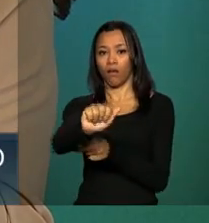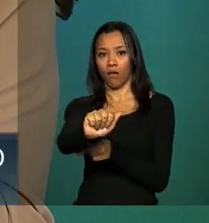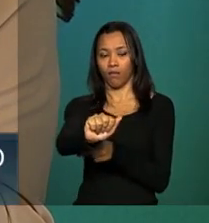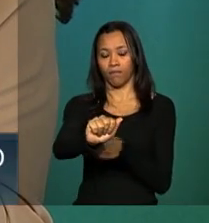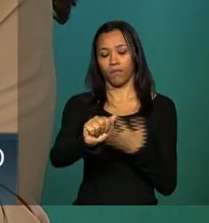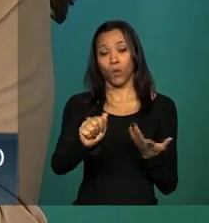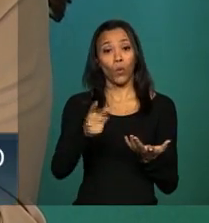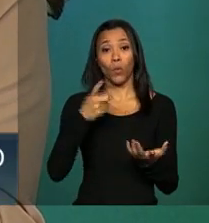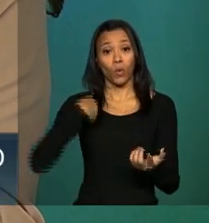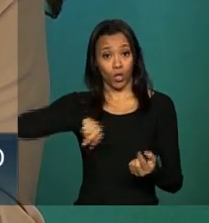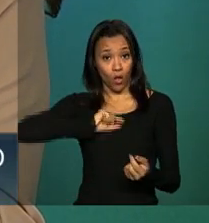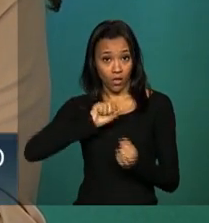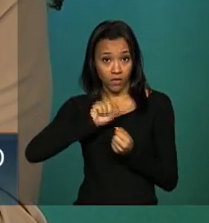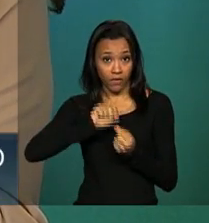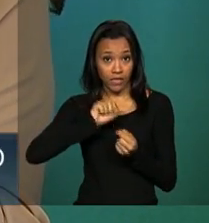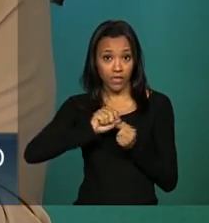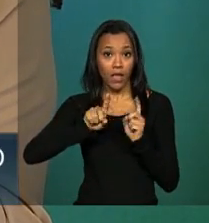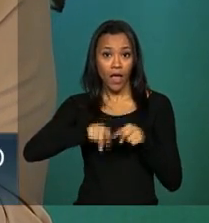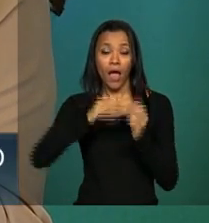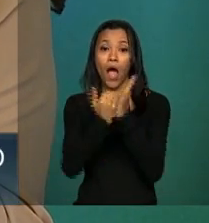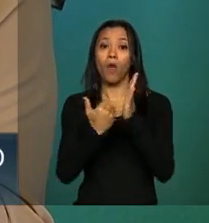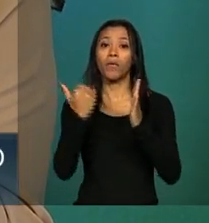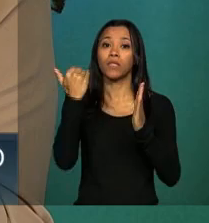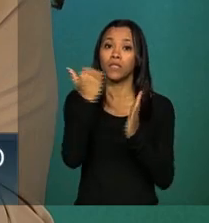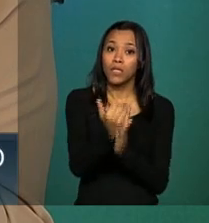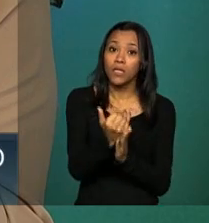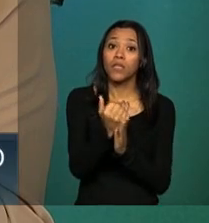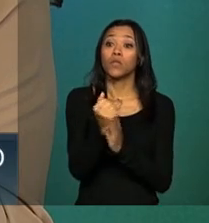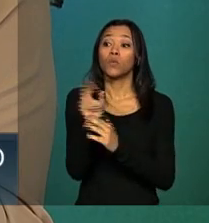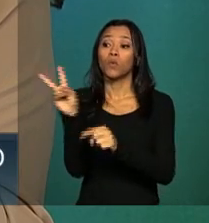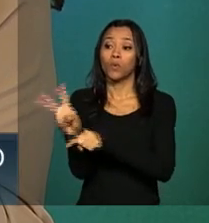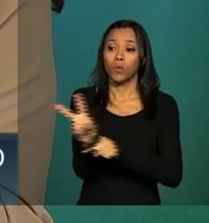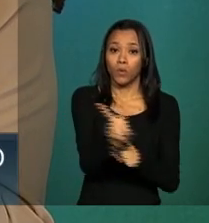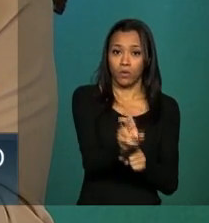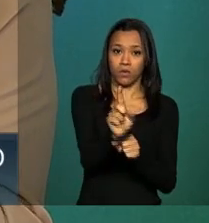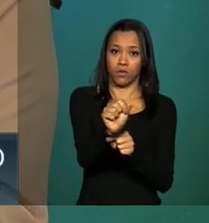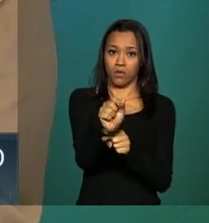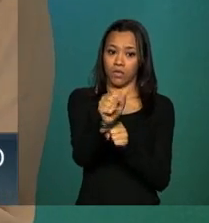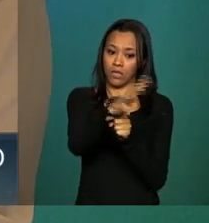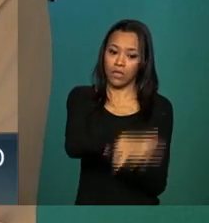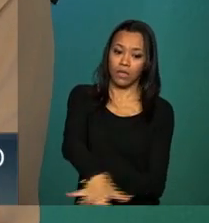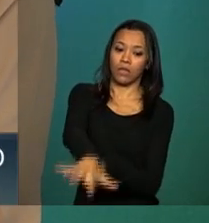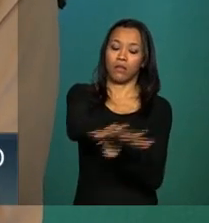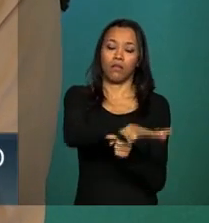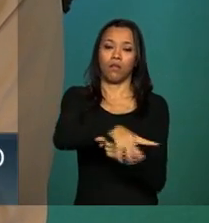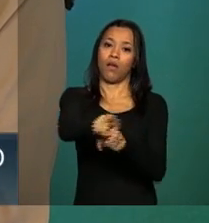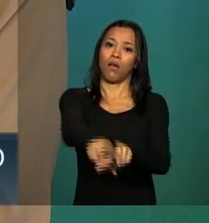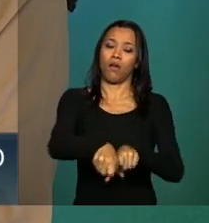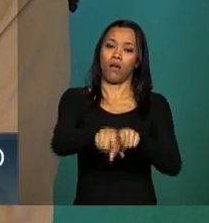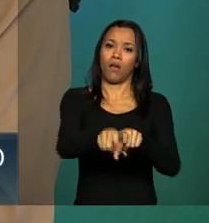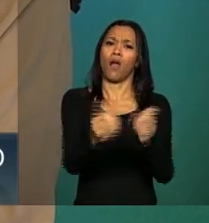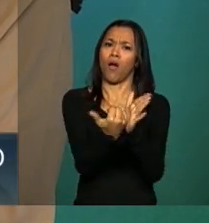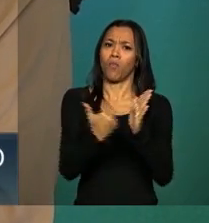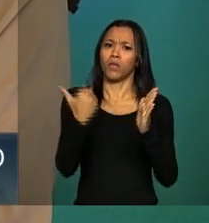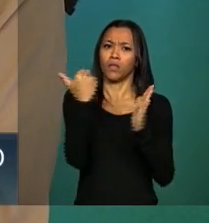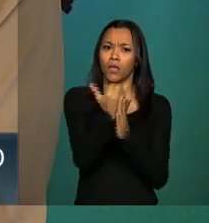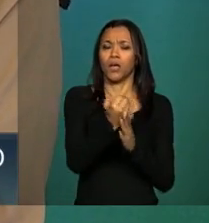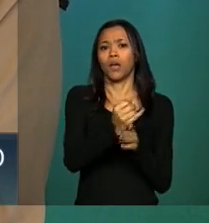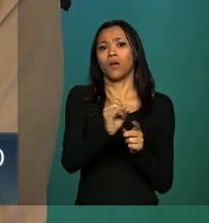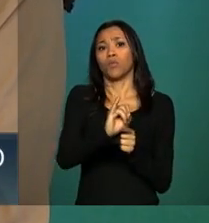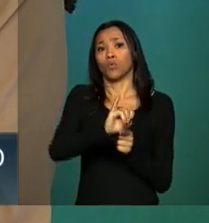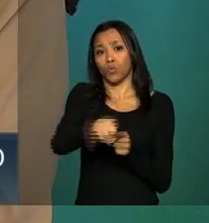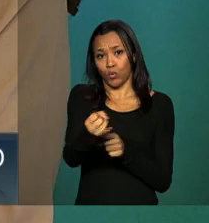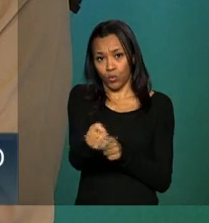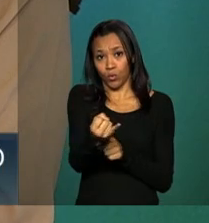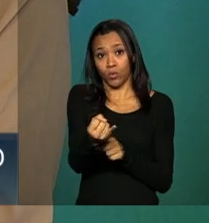é aumentando ainda mais o funding ou o financiamento da agricultura. Nós aumentamos os valores com juros de